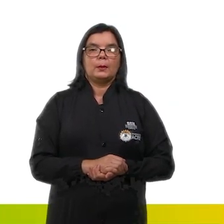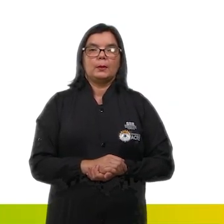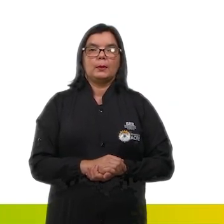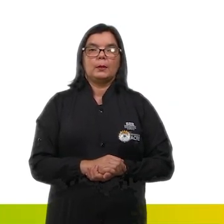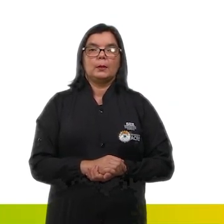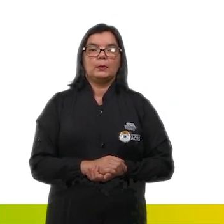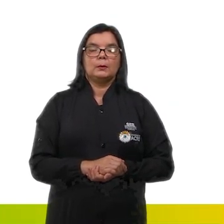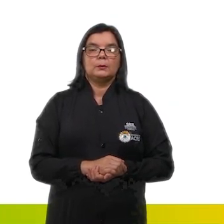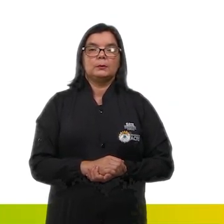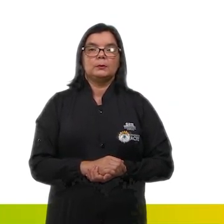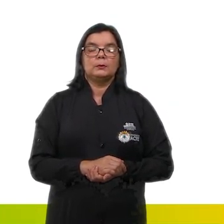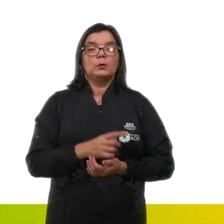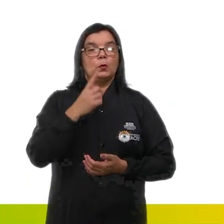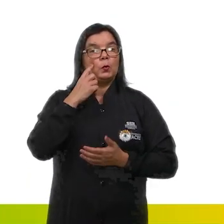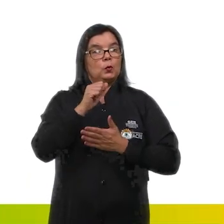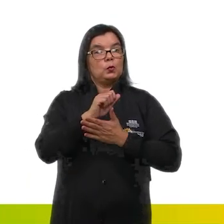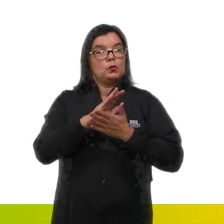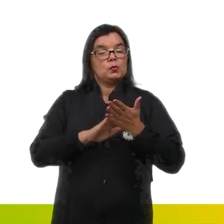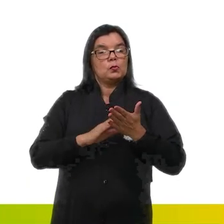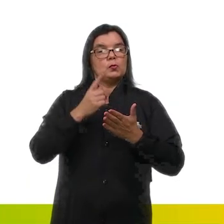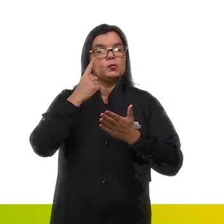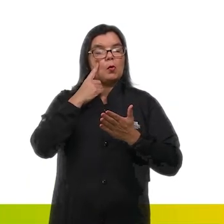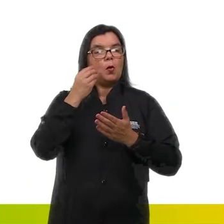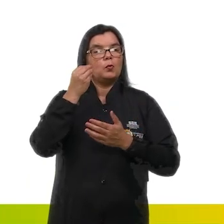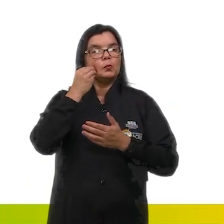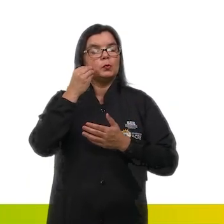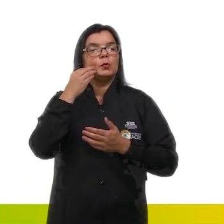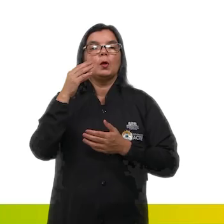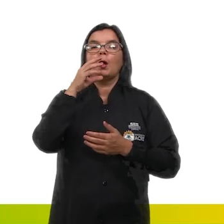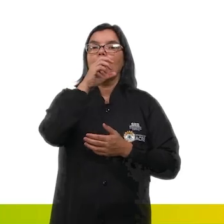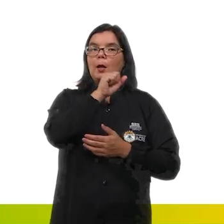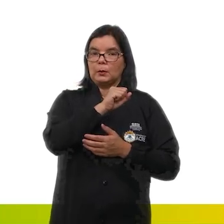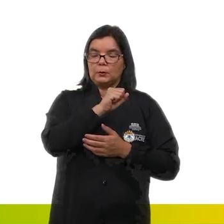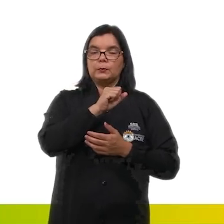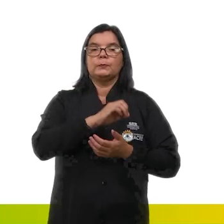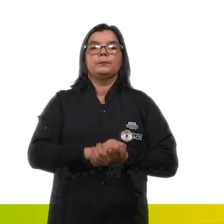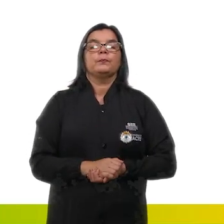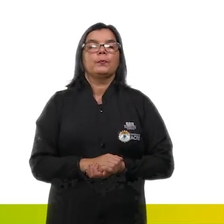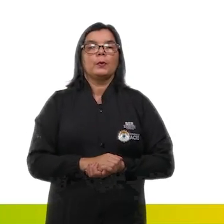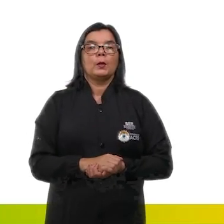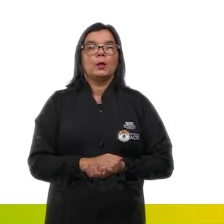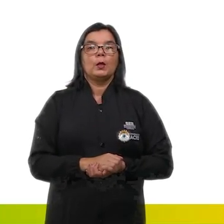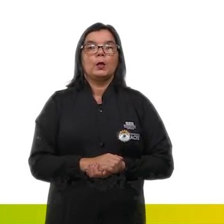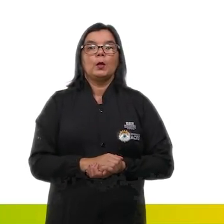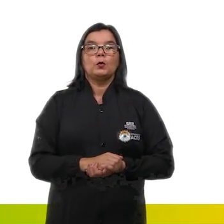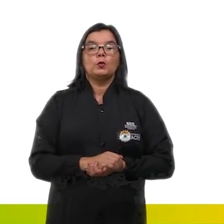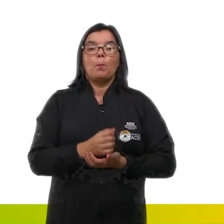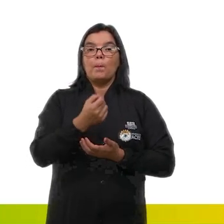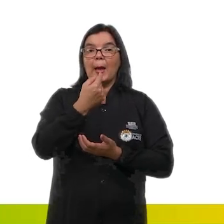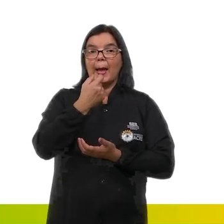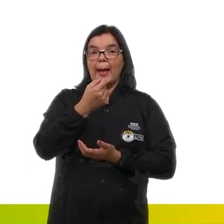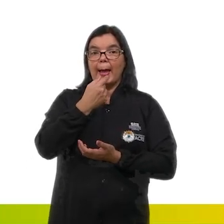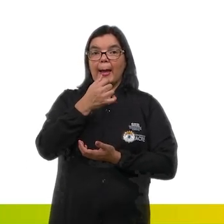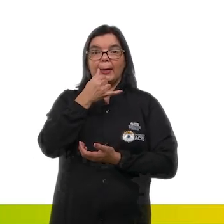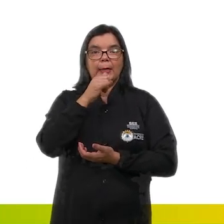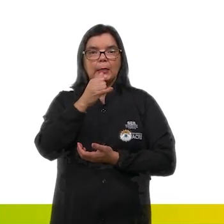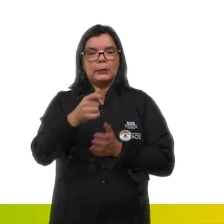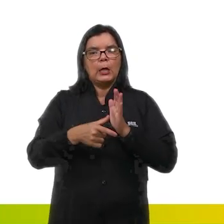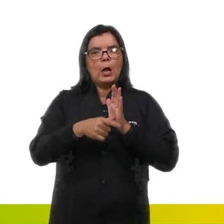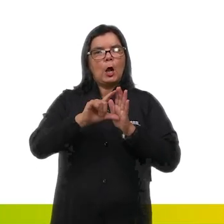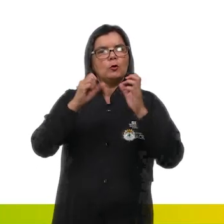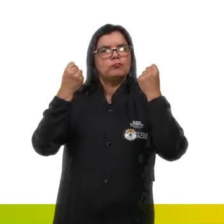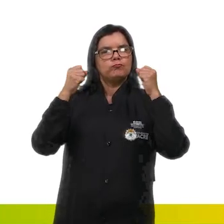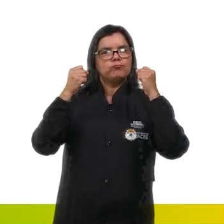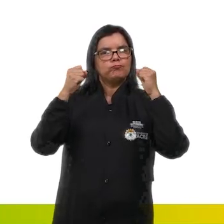Então, vamos aqui como atividade só fazer um teste rápido de fato ou fake. Tomar energético antes da educação